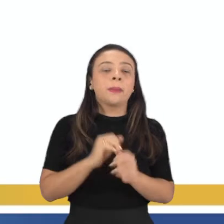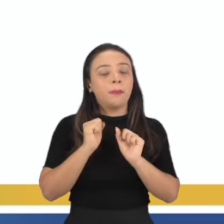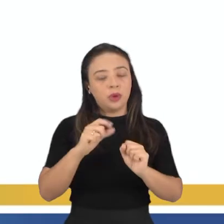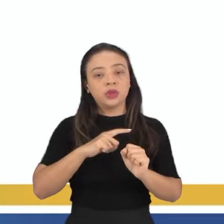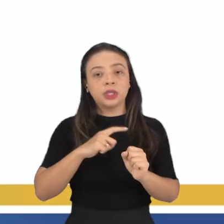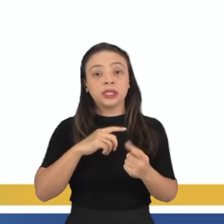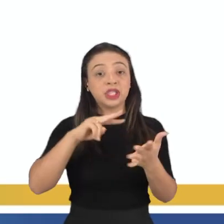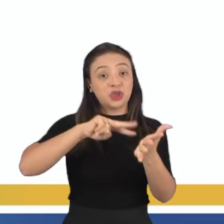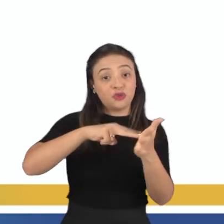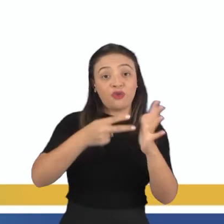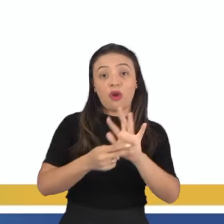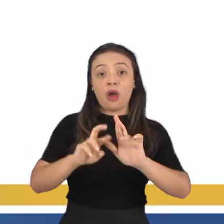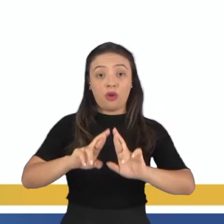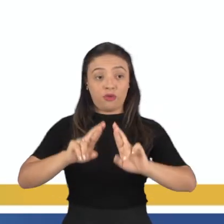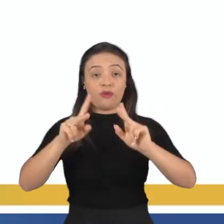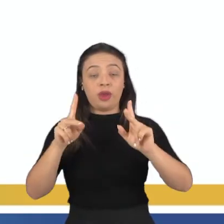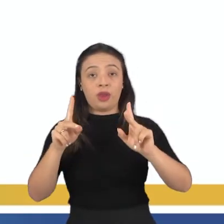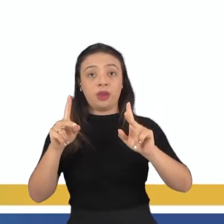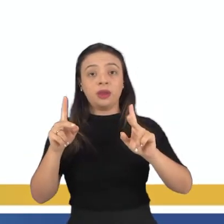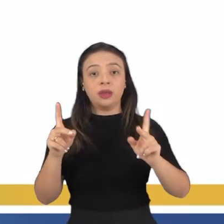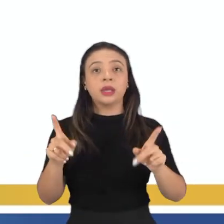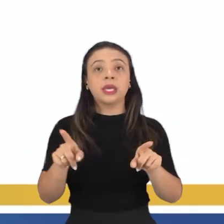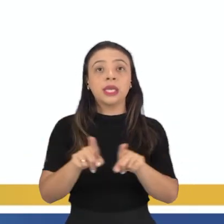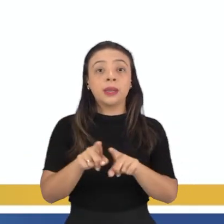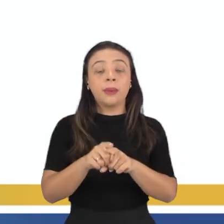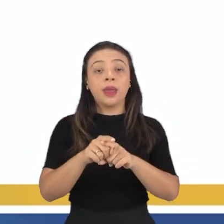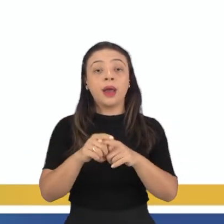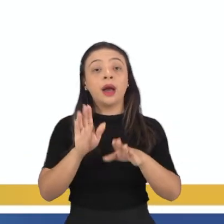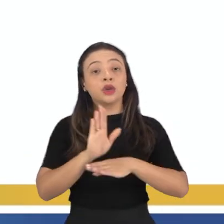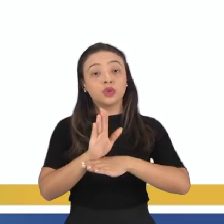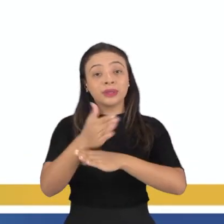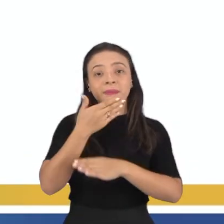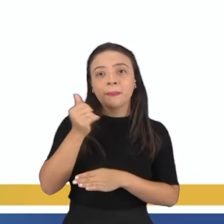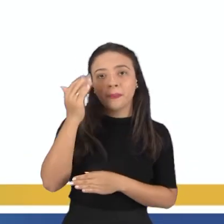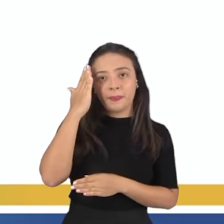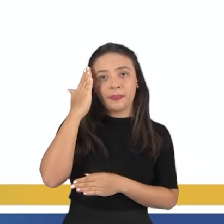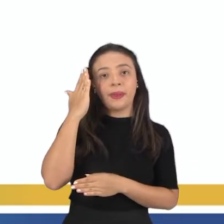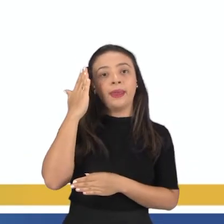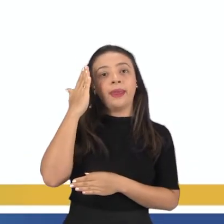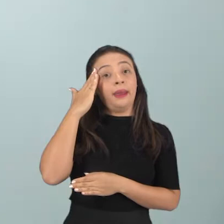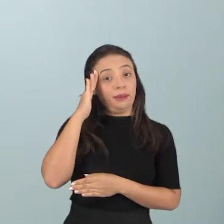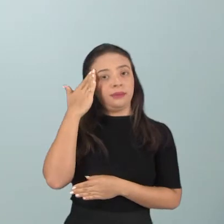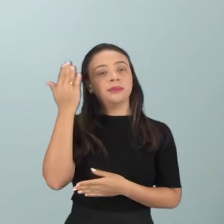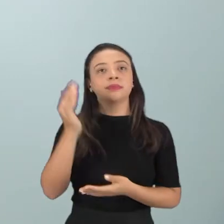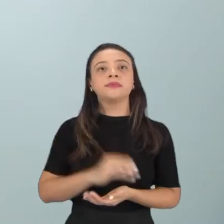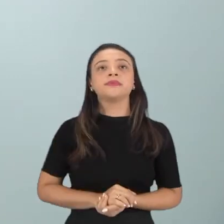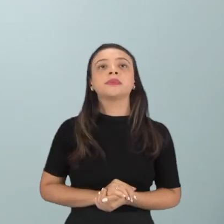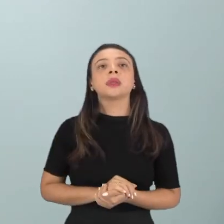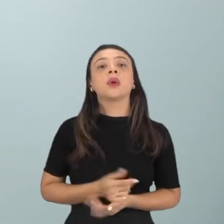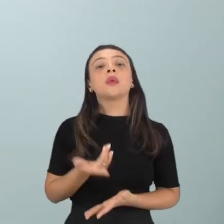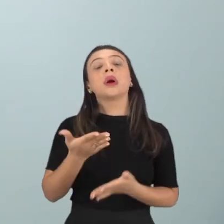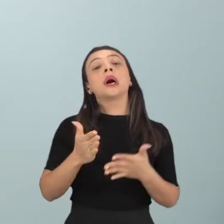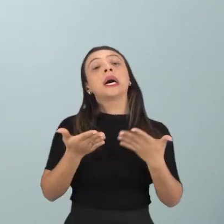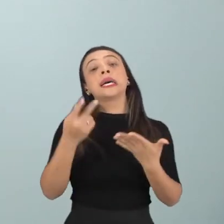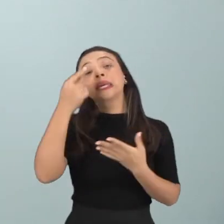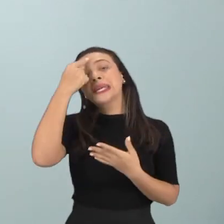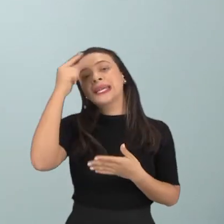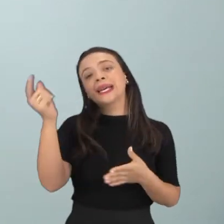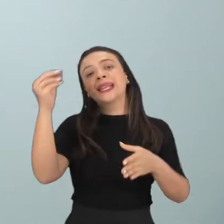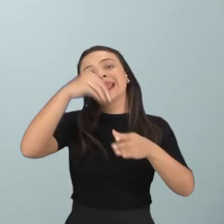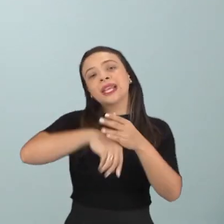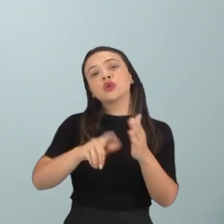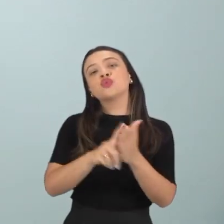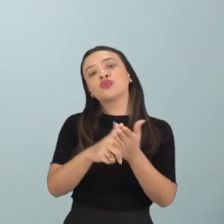com desenhos que ilustram e complementam o sentido da obra bom então esse gênero ele foi criado basicamente para os